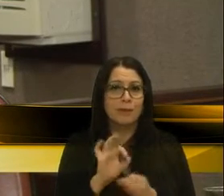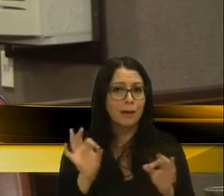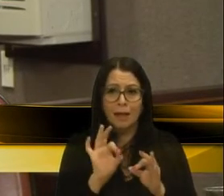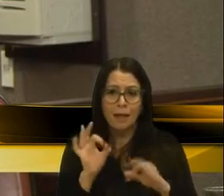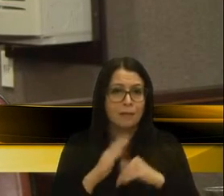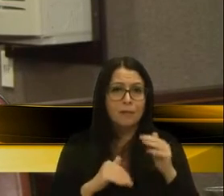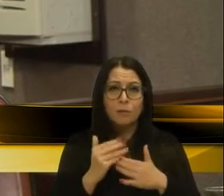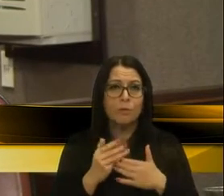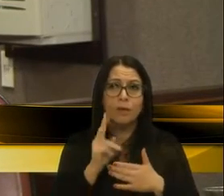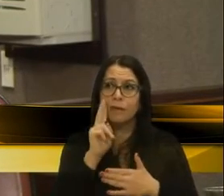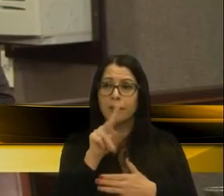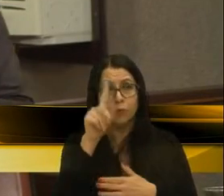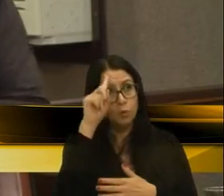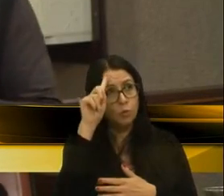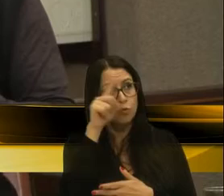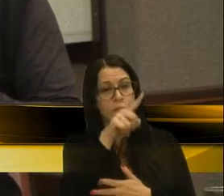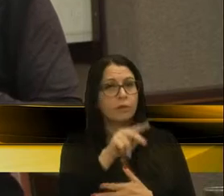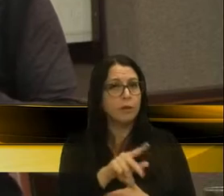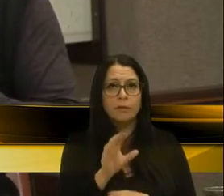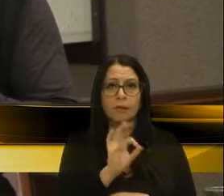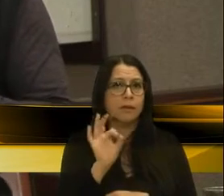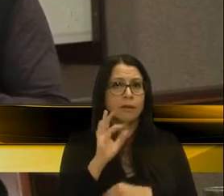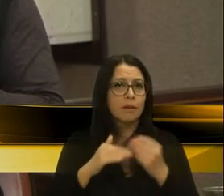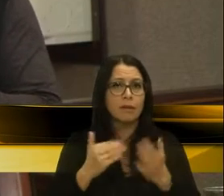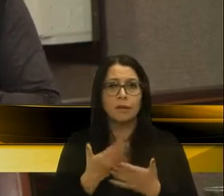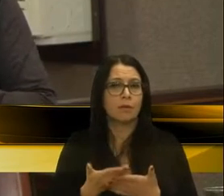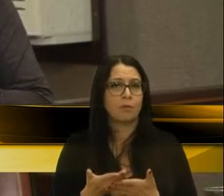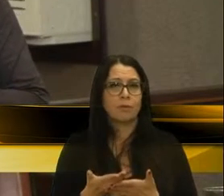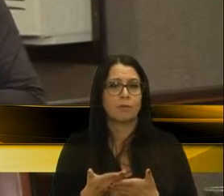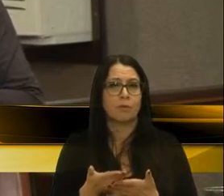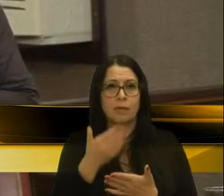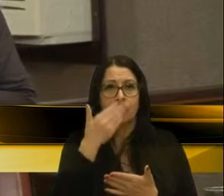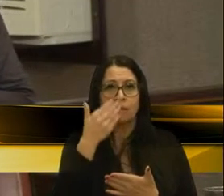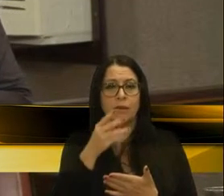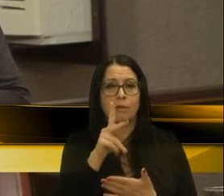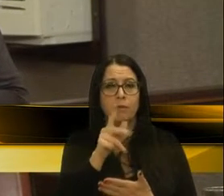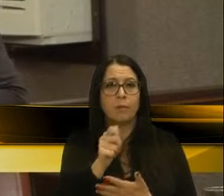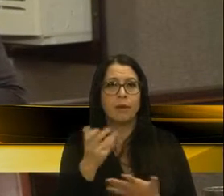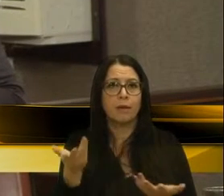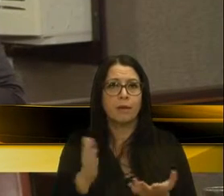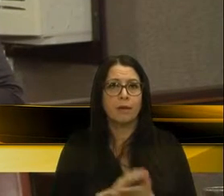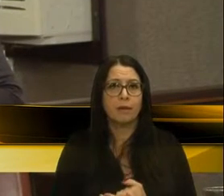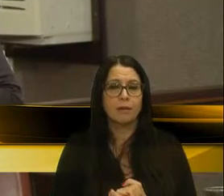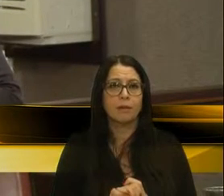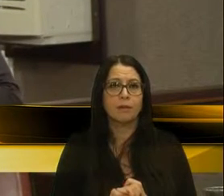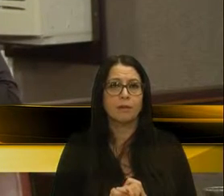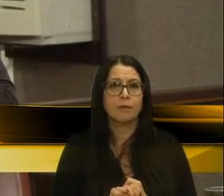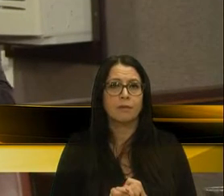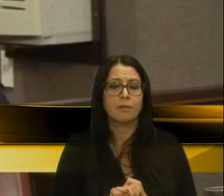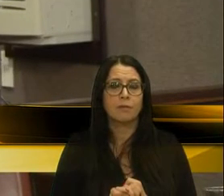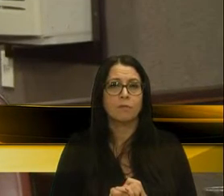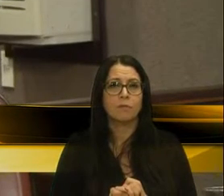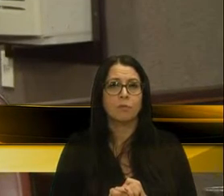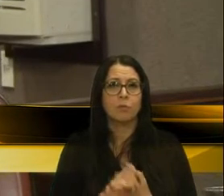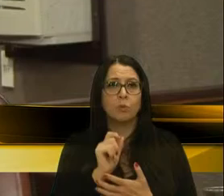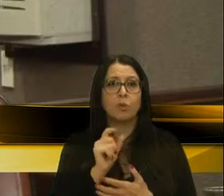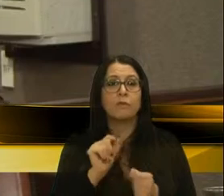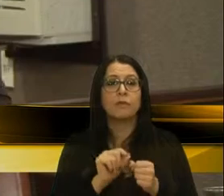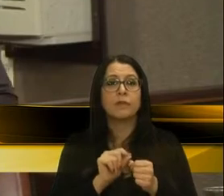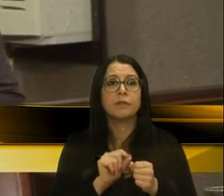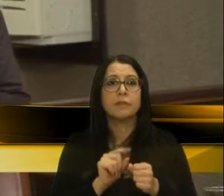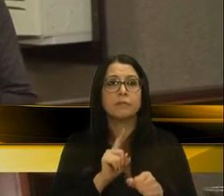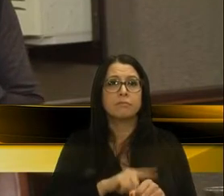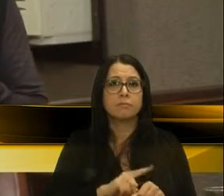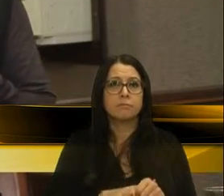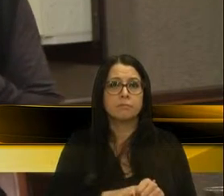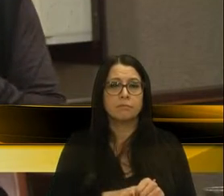de obra, quem passa lá todo dia, diariamente, não vê nada de obras em frente ao postão 24 horas. O que que fizeram naquele